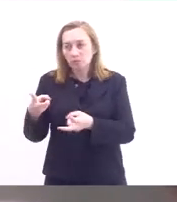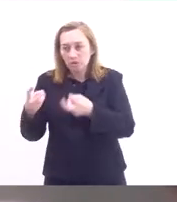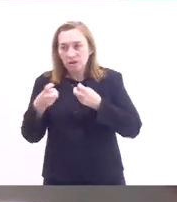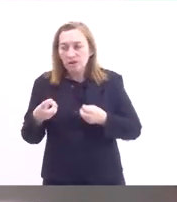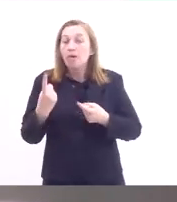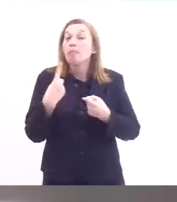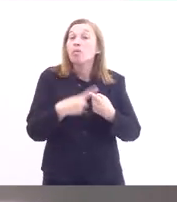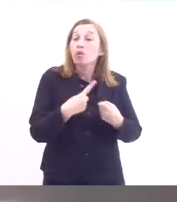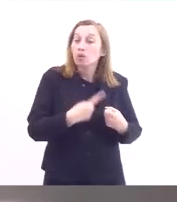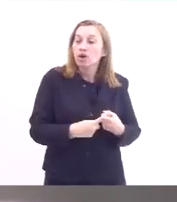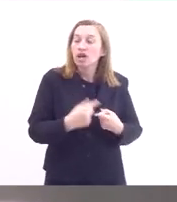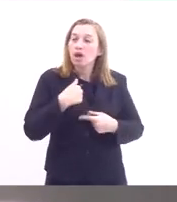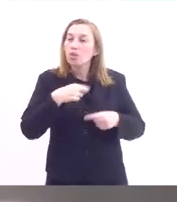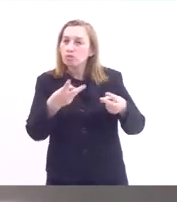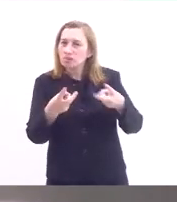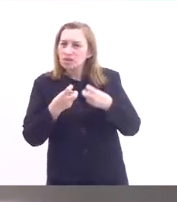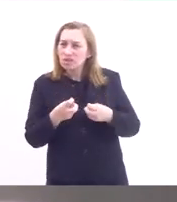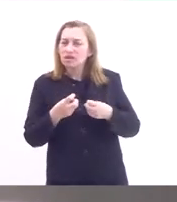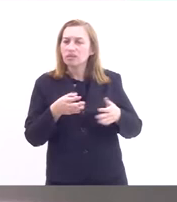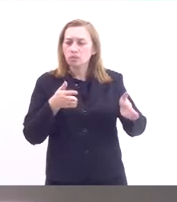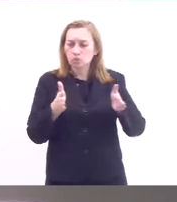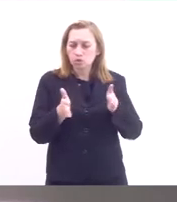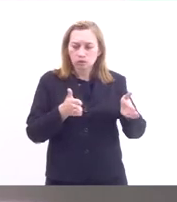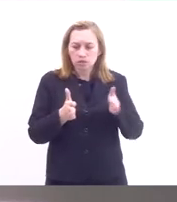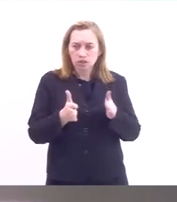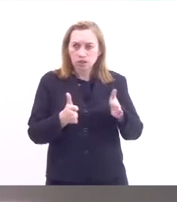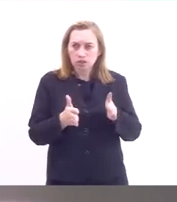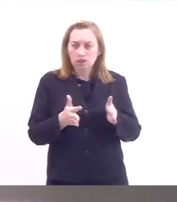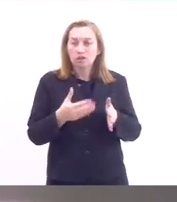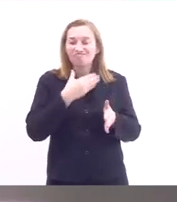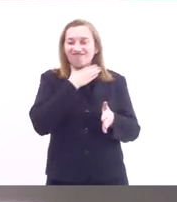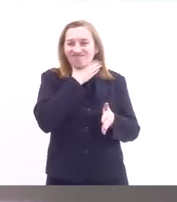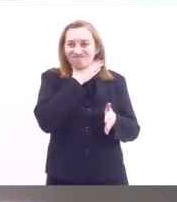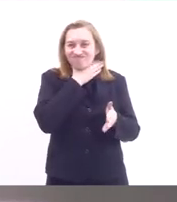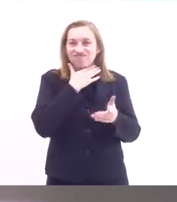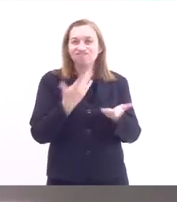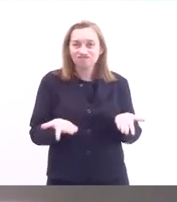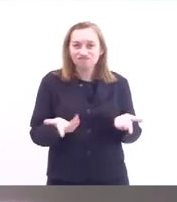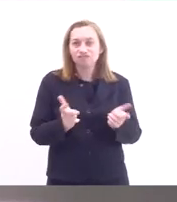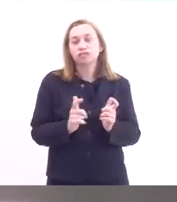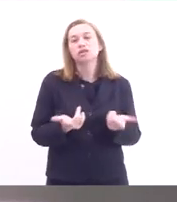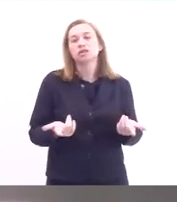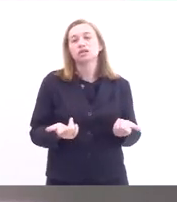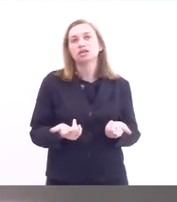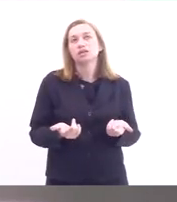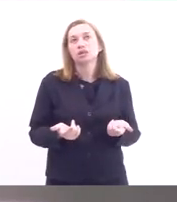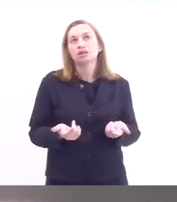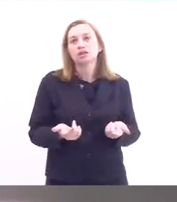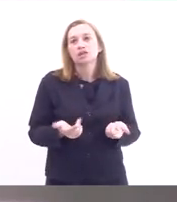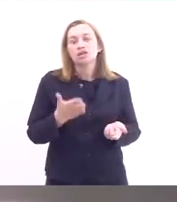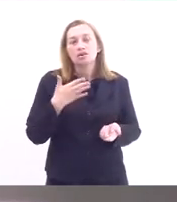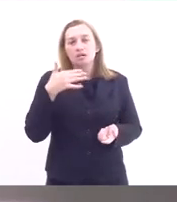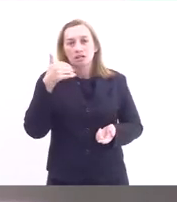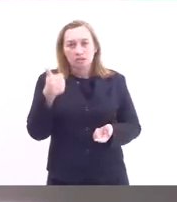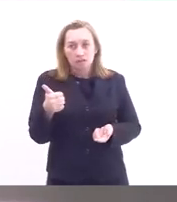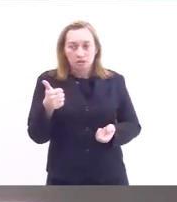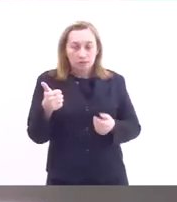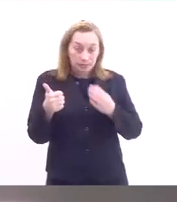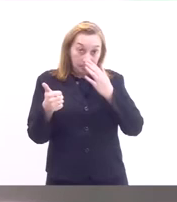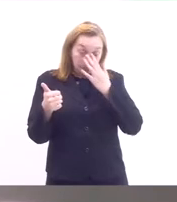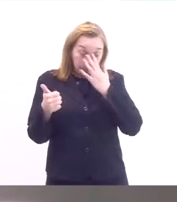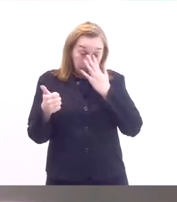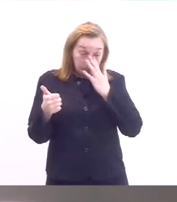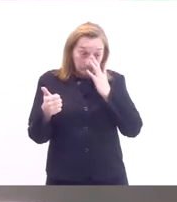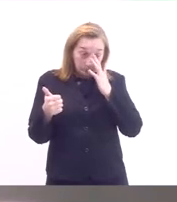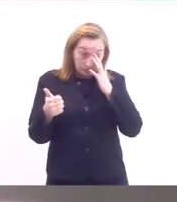Porque eu verifico que, nesses períodos de grande crise, o melhor e mais